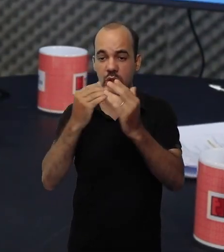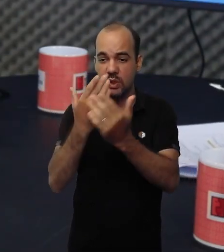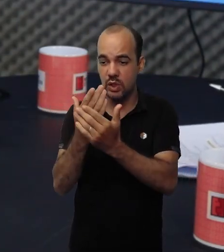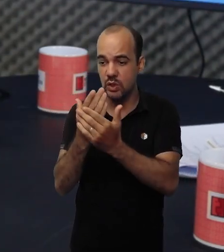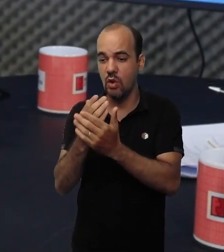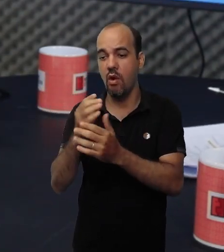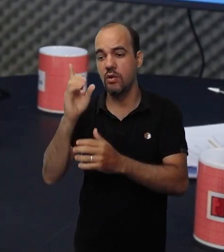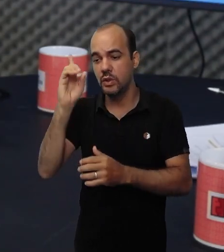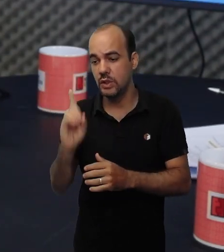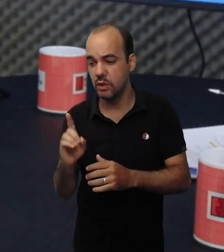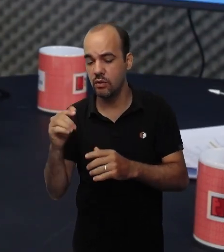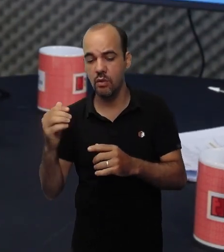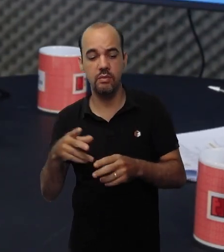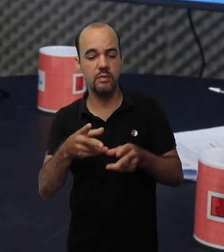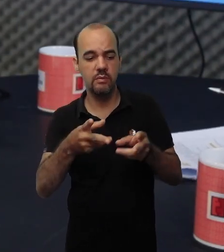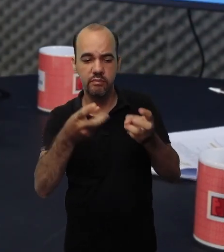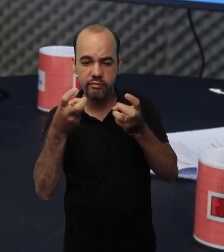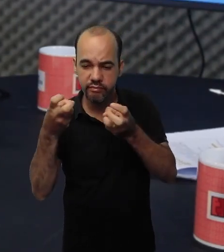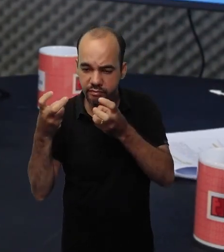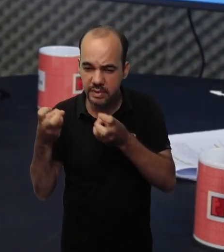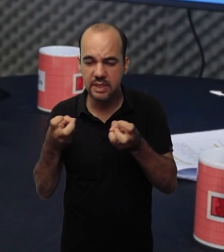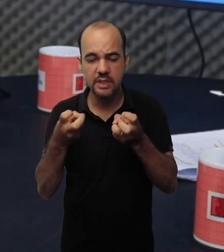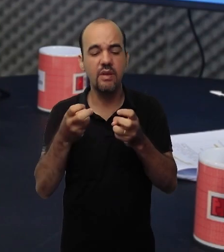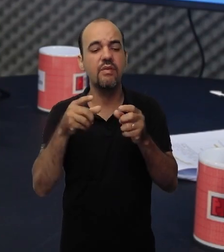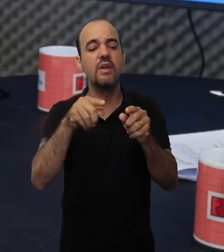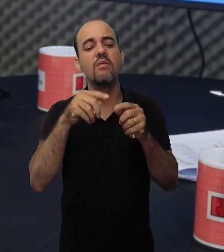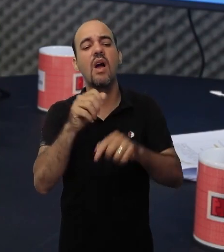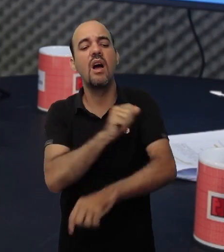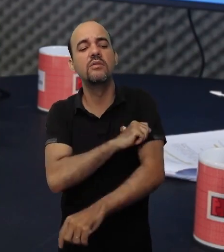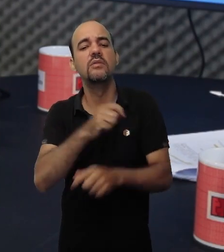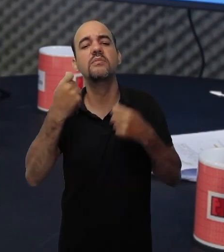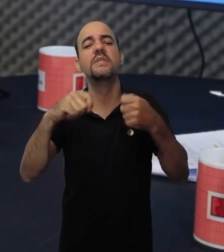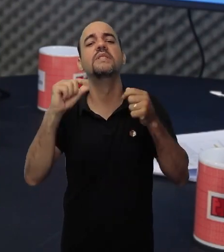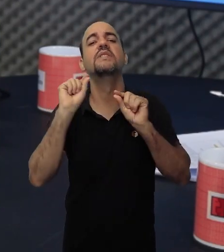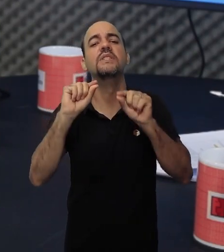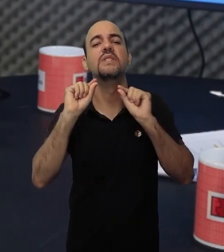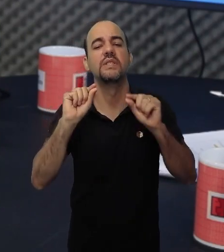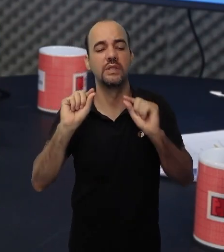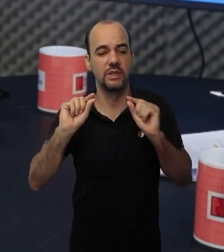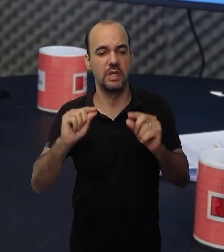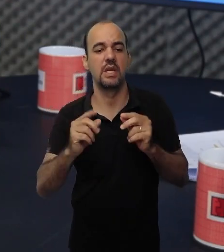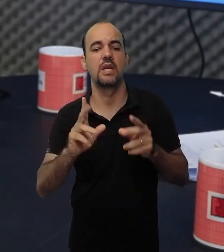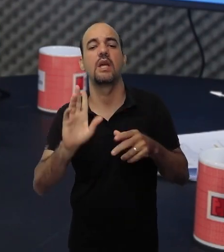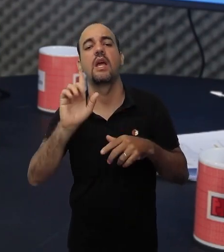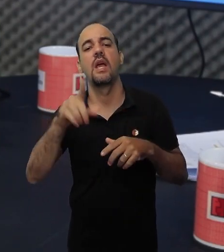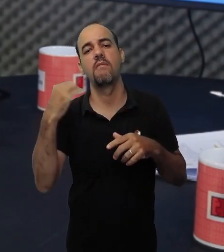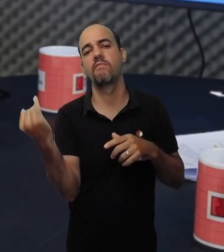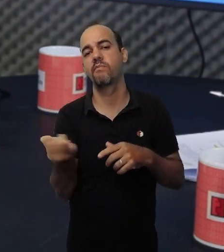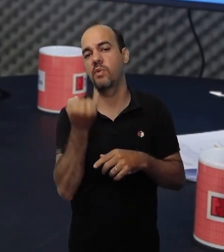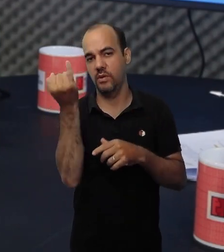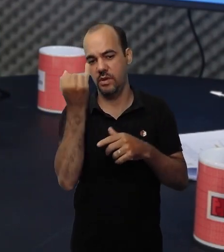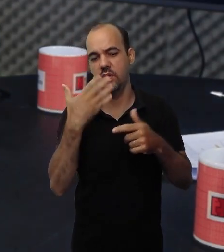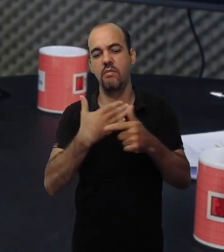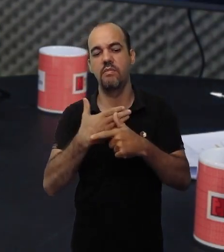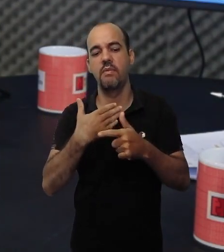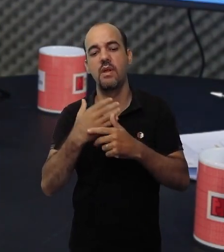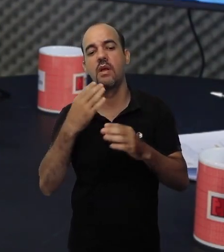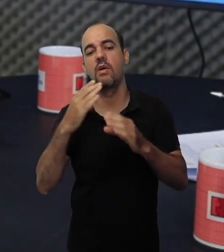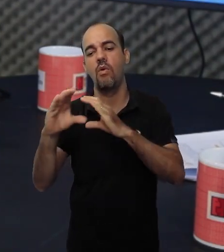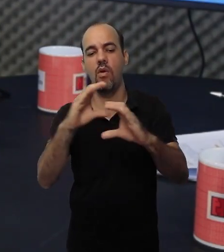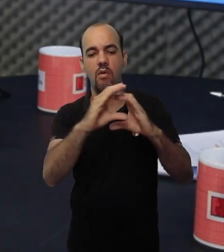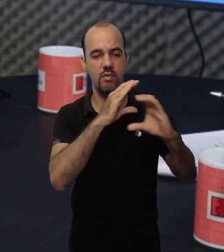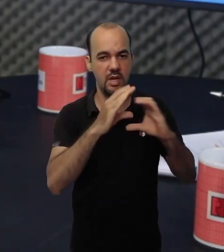o aluno, né? Enxergar a necessidade do aluno. Eu acho que esse papel da comunicação é o mais importante, né? De passar